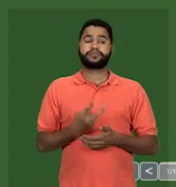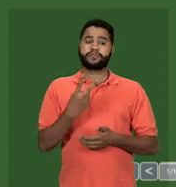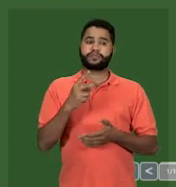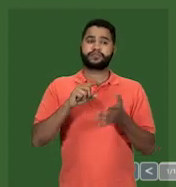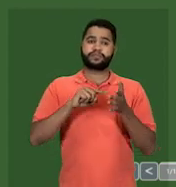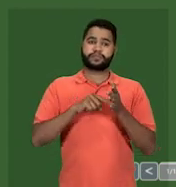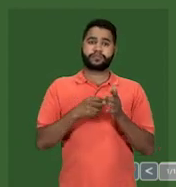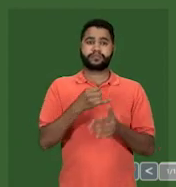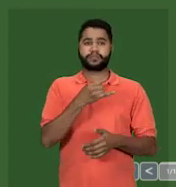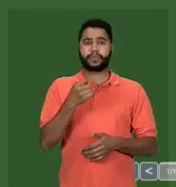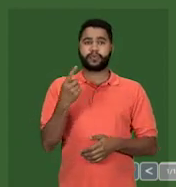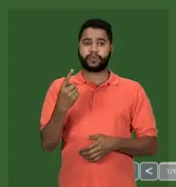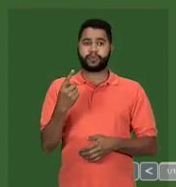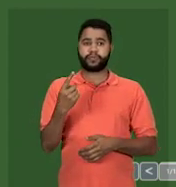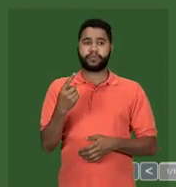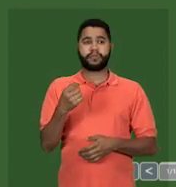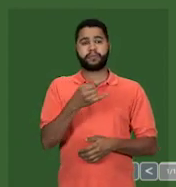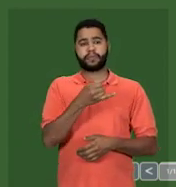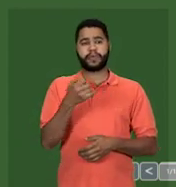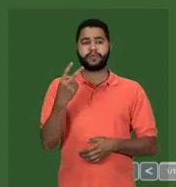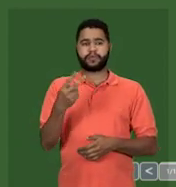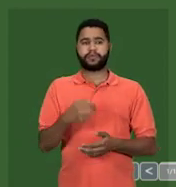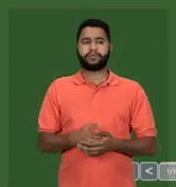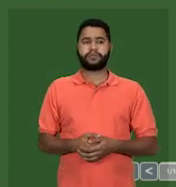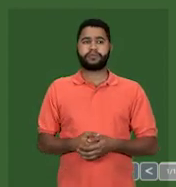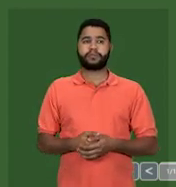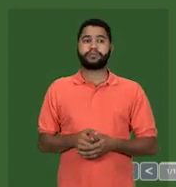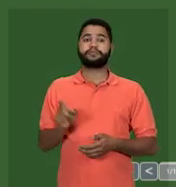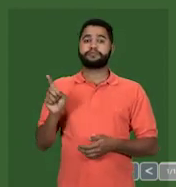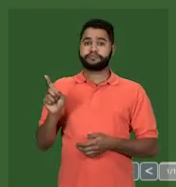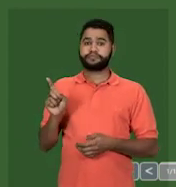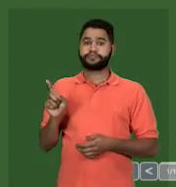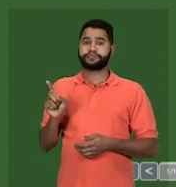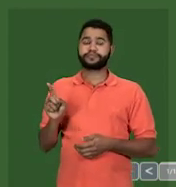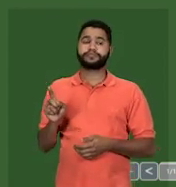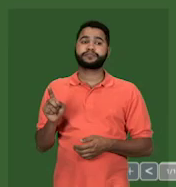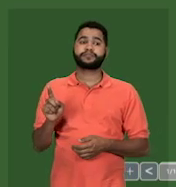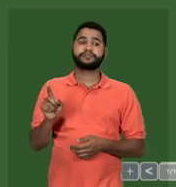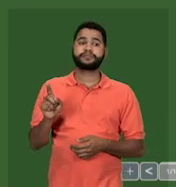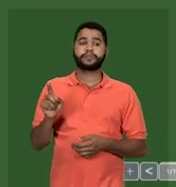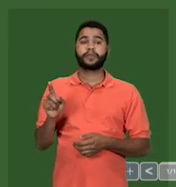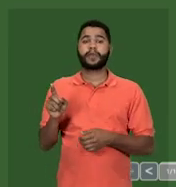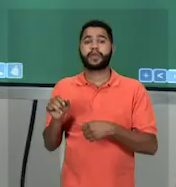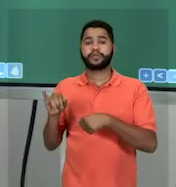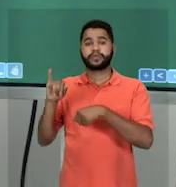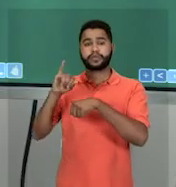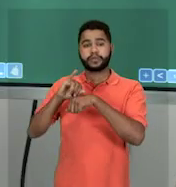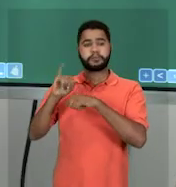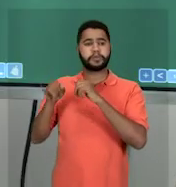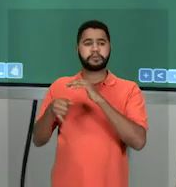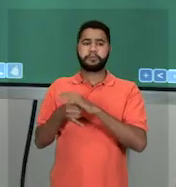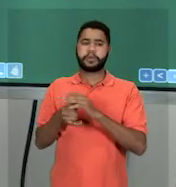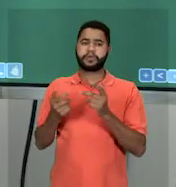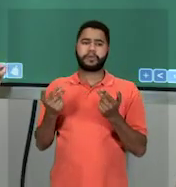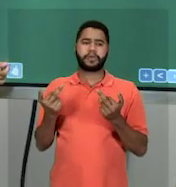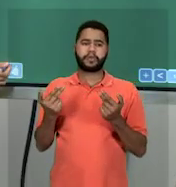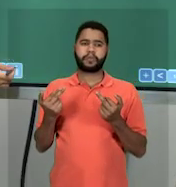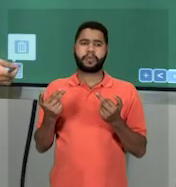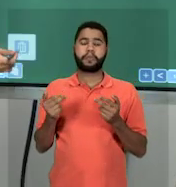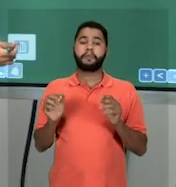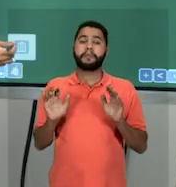duas vezes o -1 -2 Então essa expressão de cima e a expressão de baixo é a mesma coisa